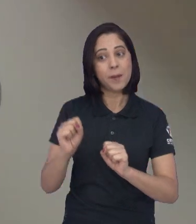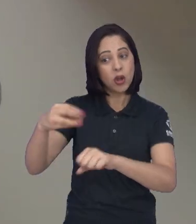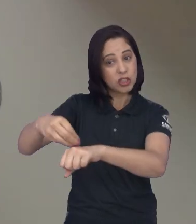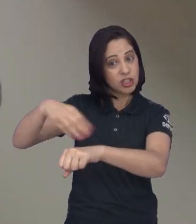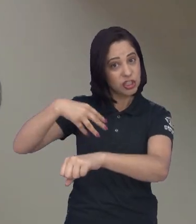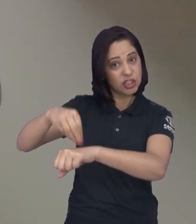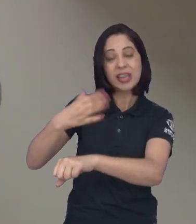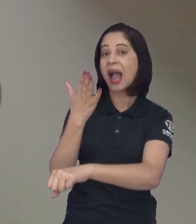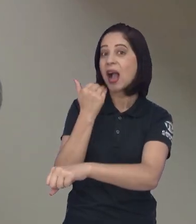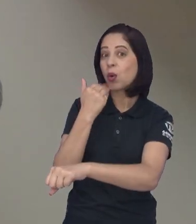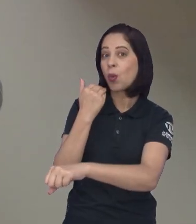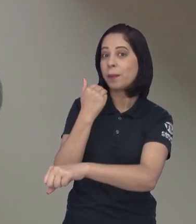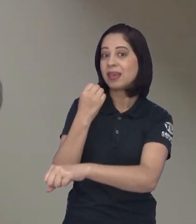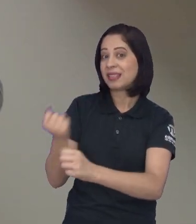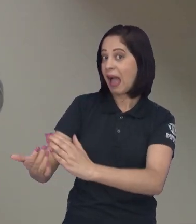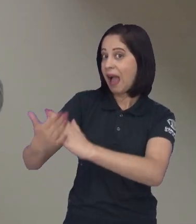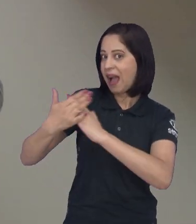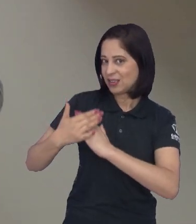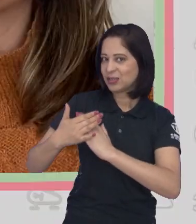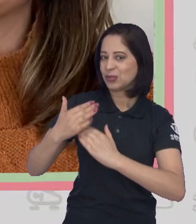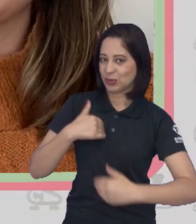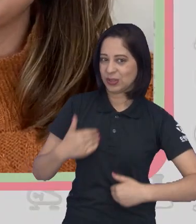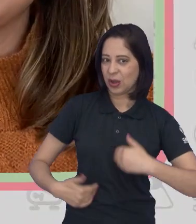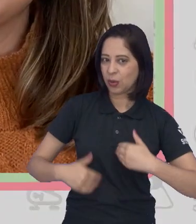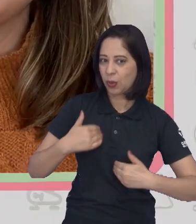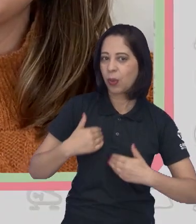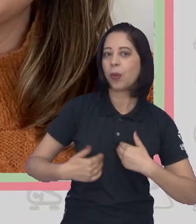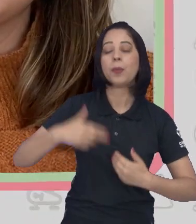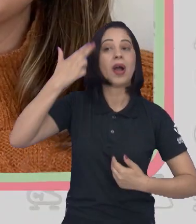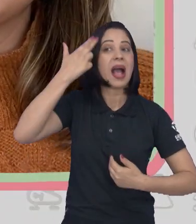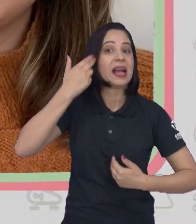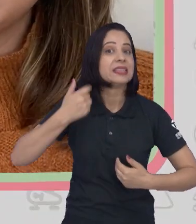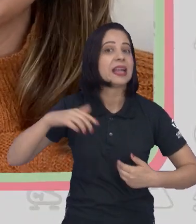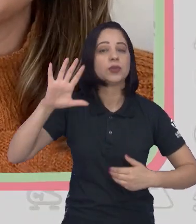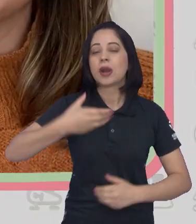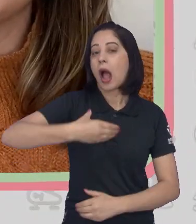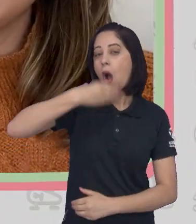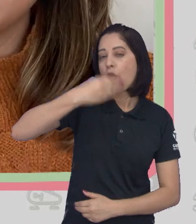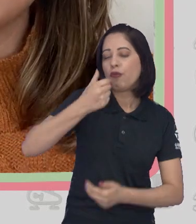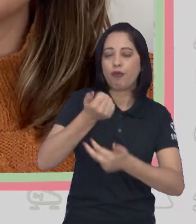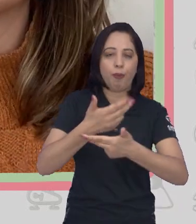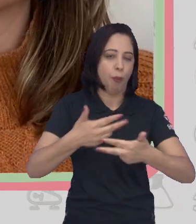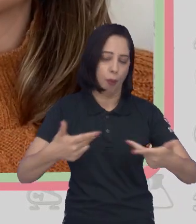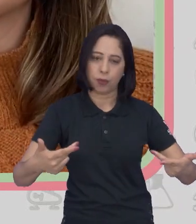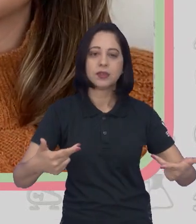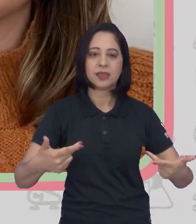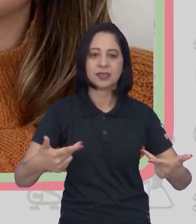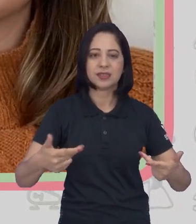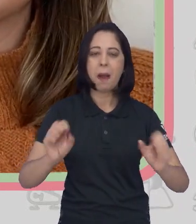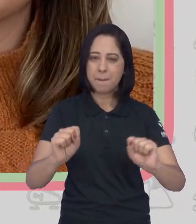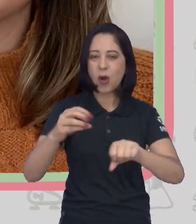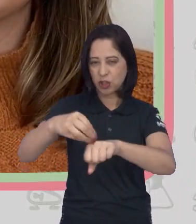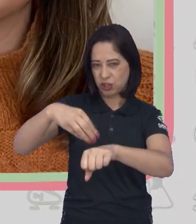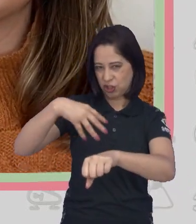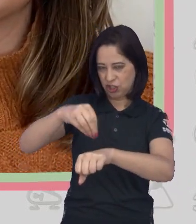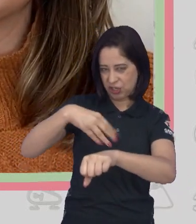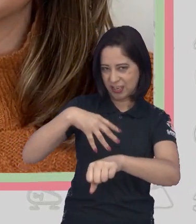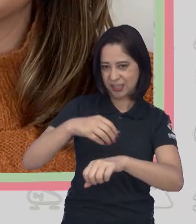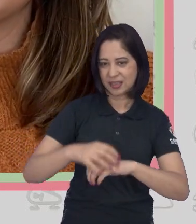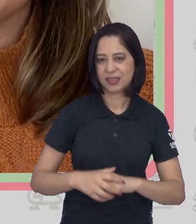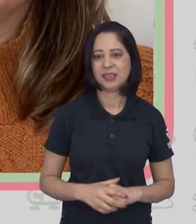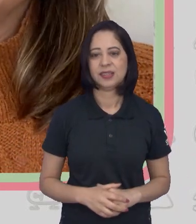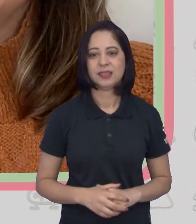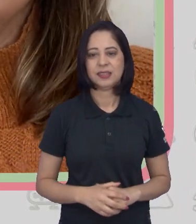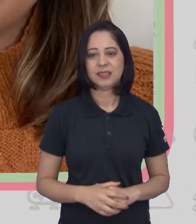sobre os alimentos que são bem-vindos né esses alimentos naturais frutas verduras gostaria que você falasse de alguns por